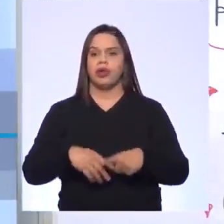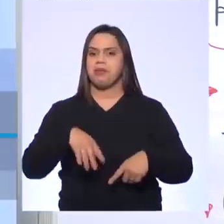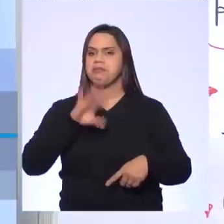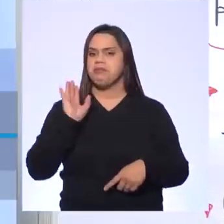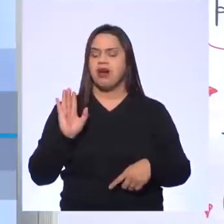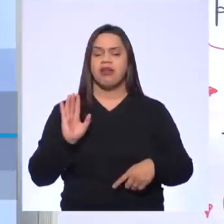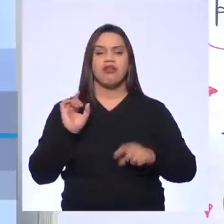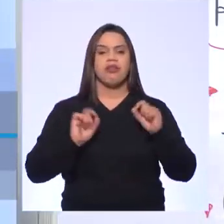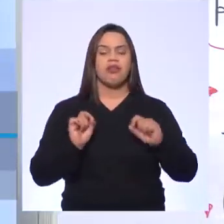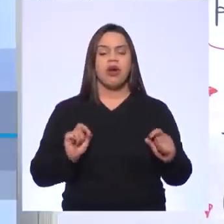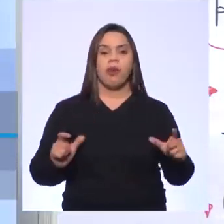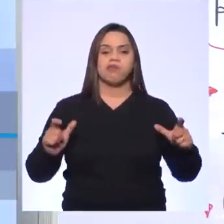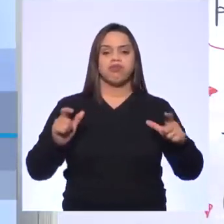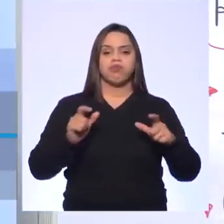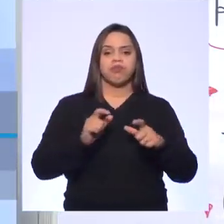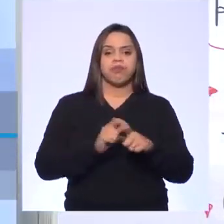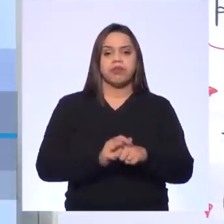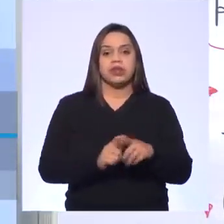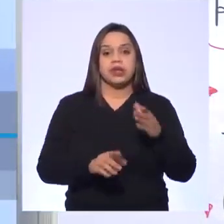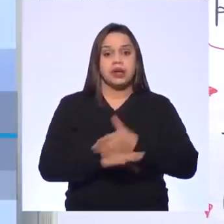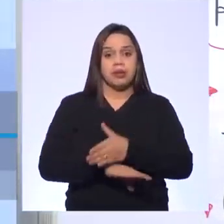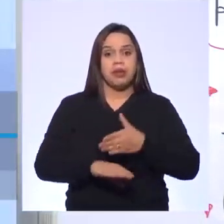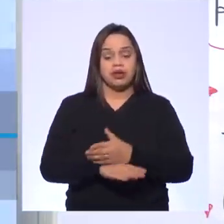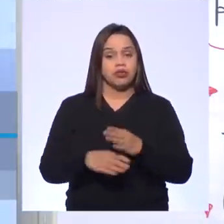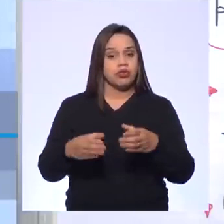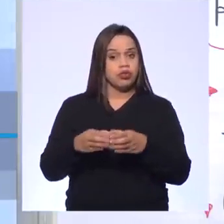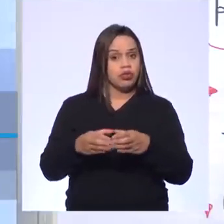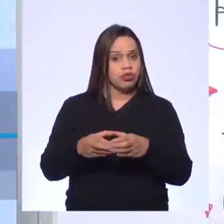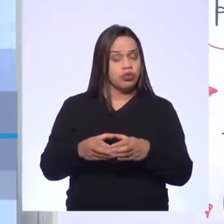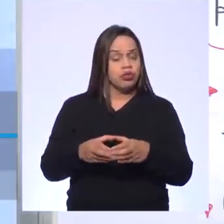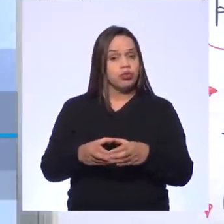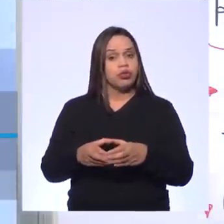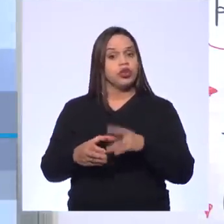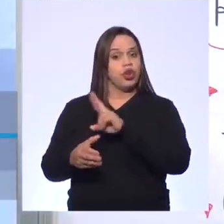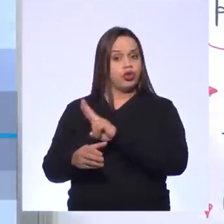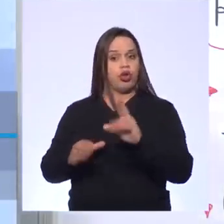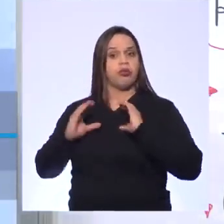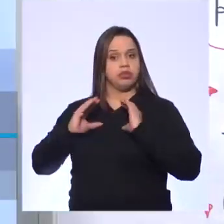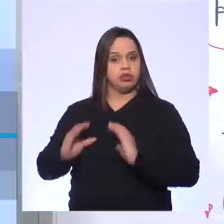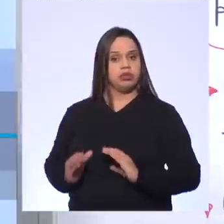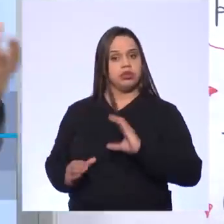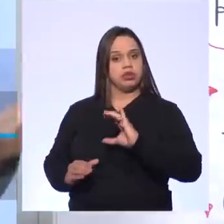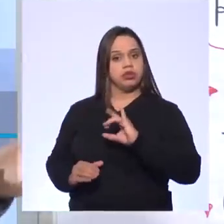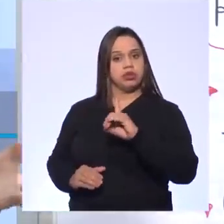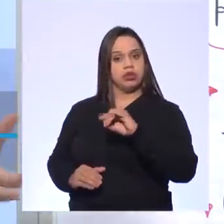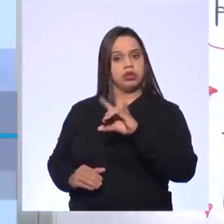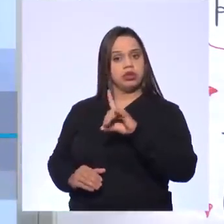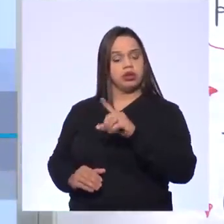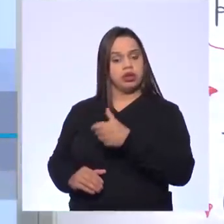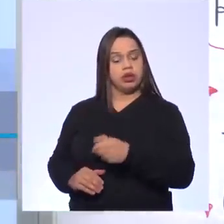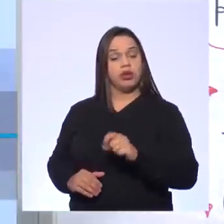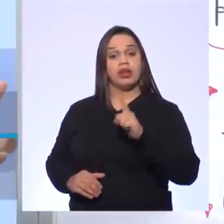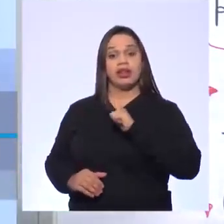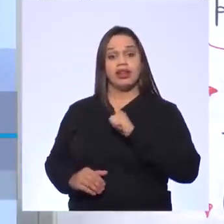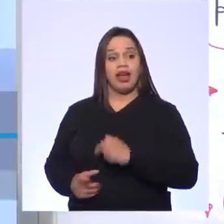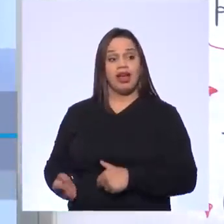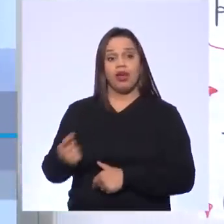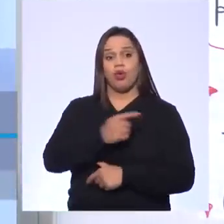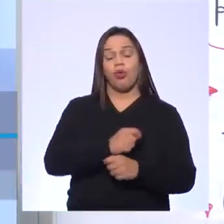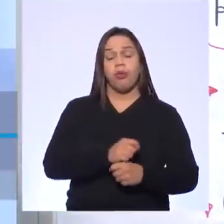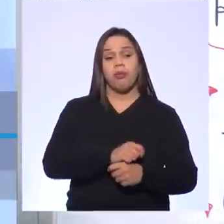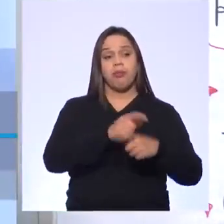ficou menor o número aí de pessoas que participam de um grupo chamado cidadãos, e nós temos um grupo muito maior de pessoas que